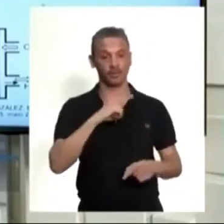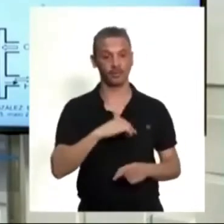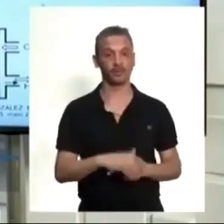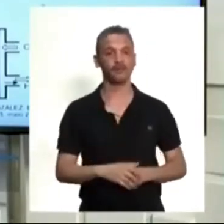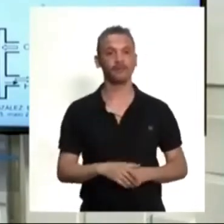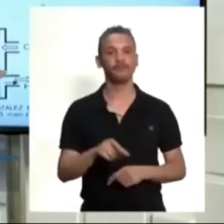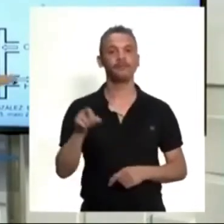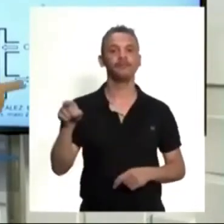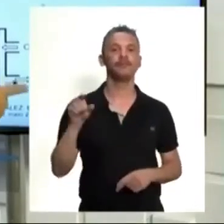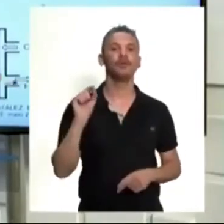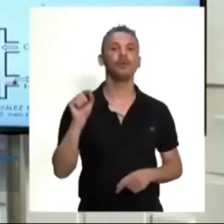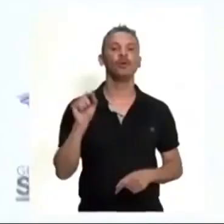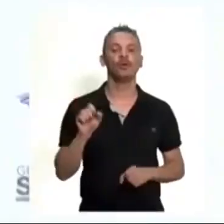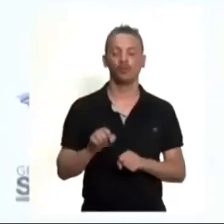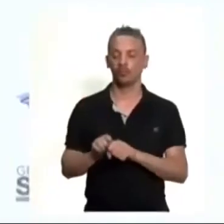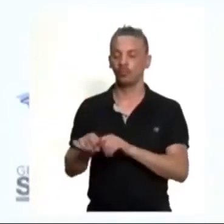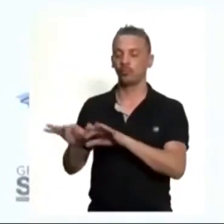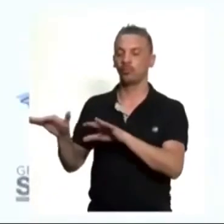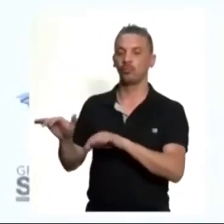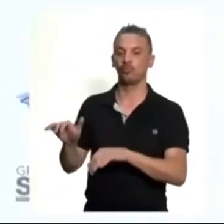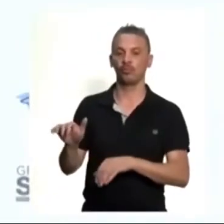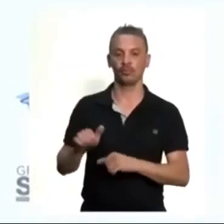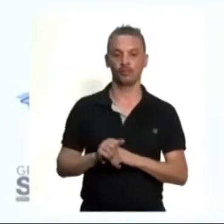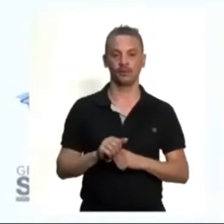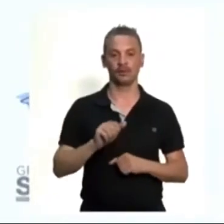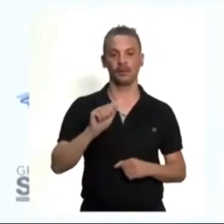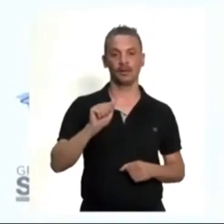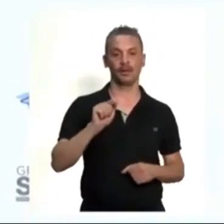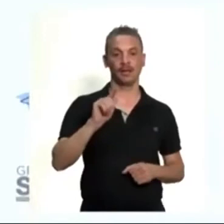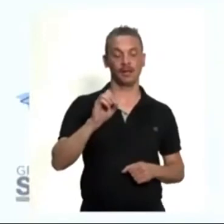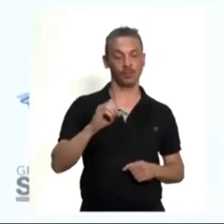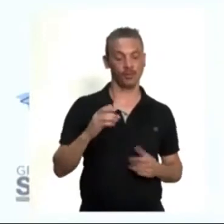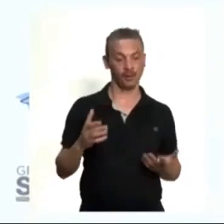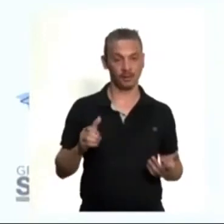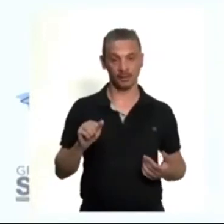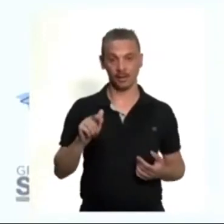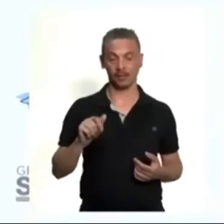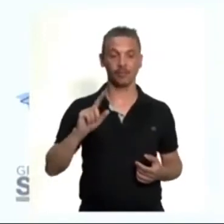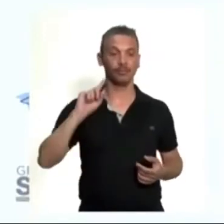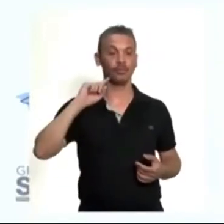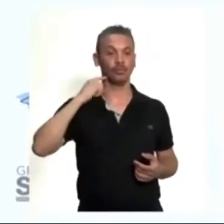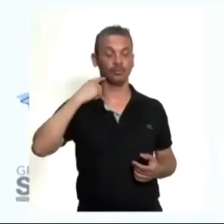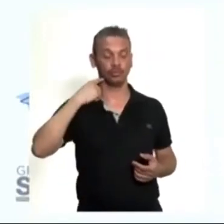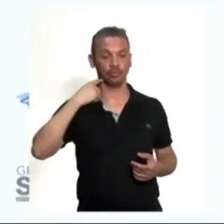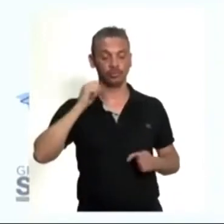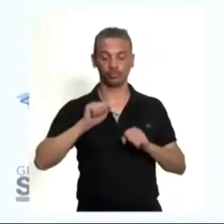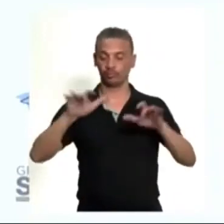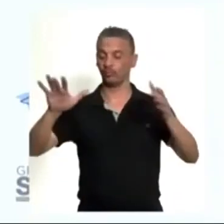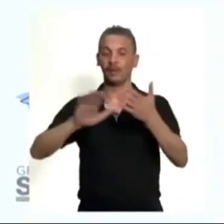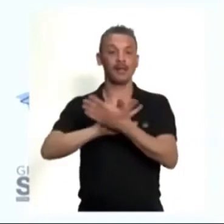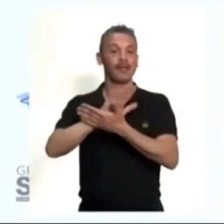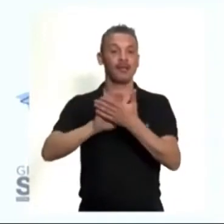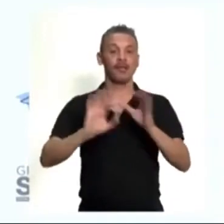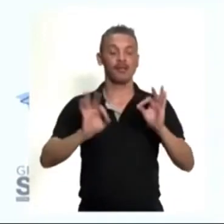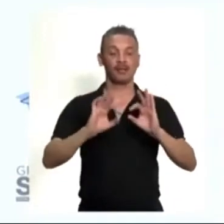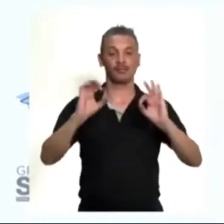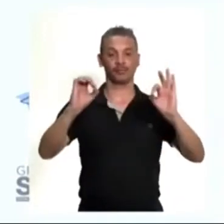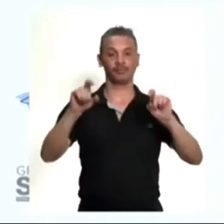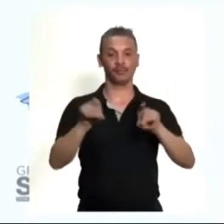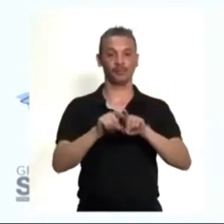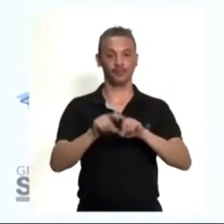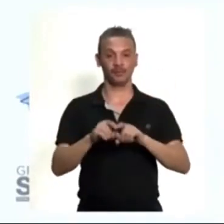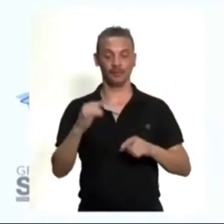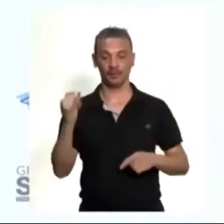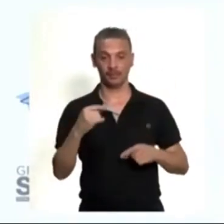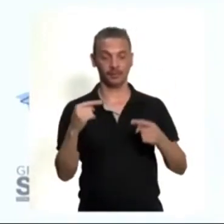gente, o que ele está jogando na atmosfera? Água. Correto? Ou seja, qual que é a poluição disso? Zero. Esse é o grande lance, é o grande